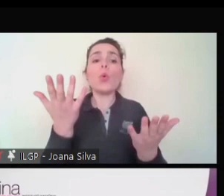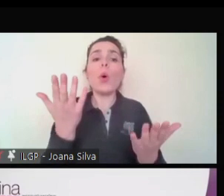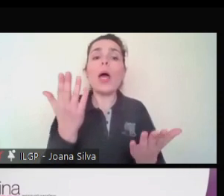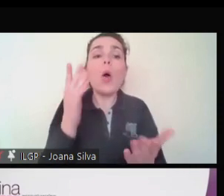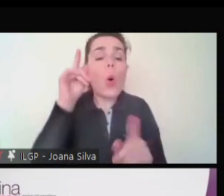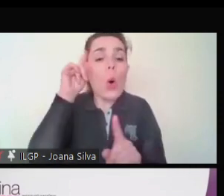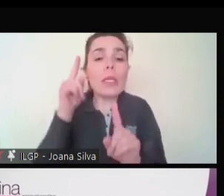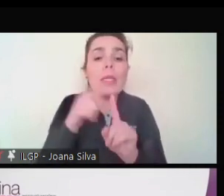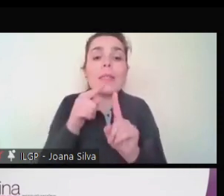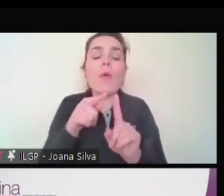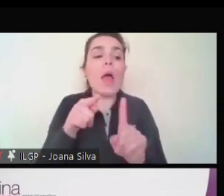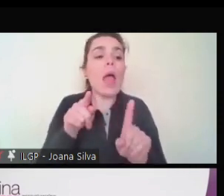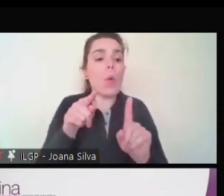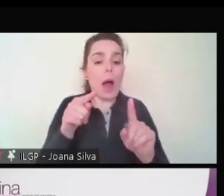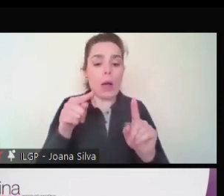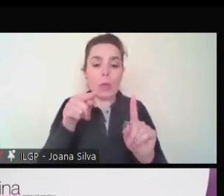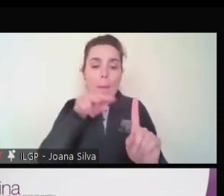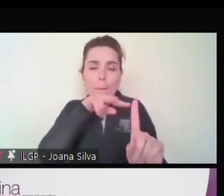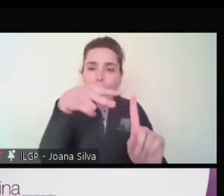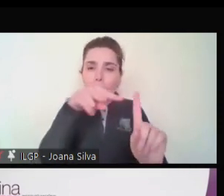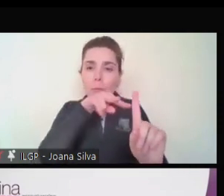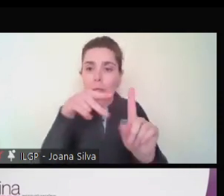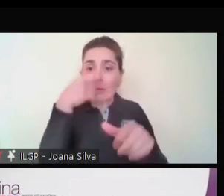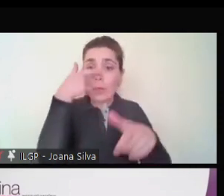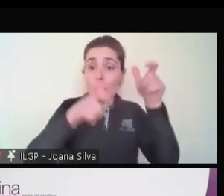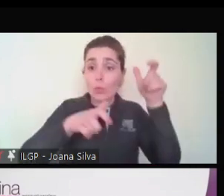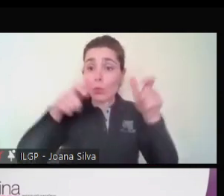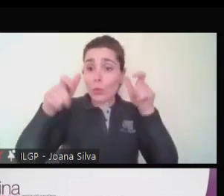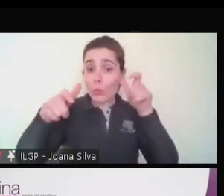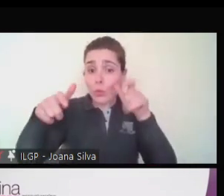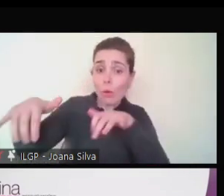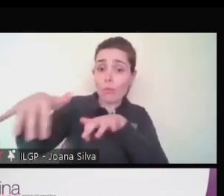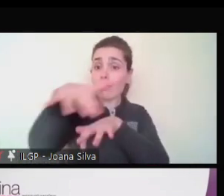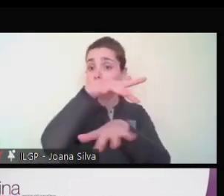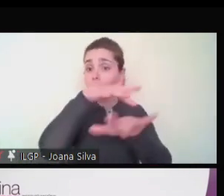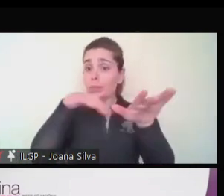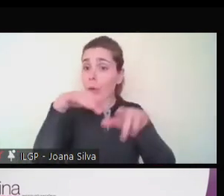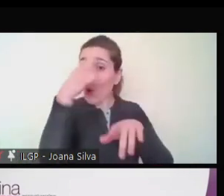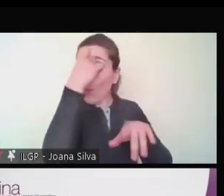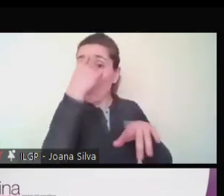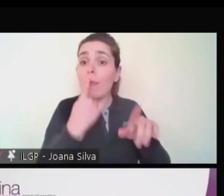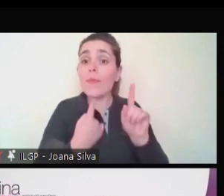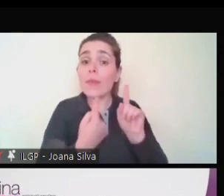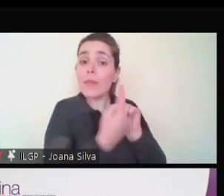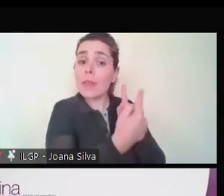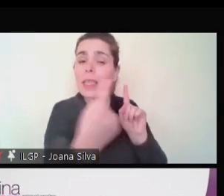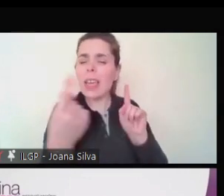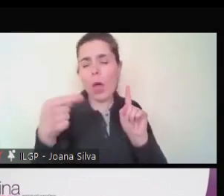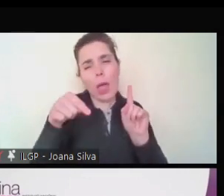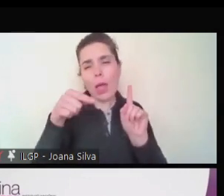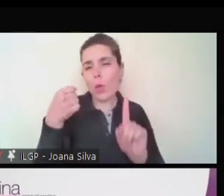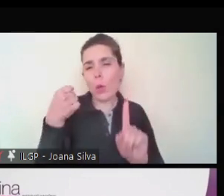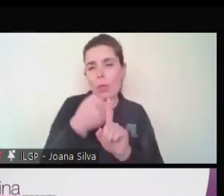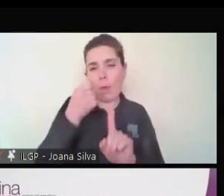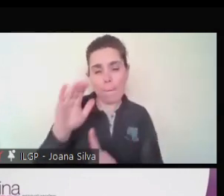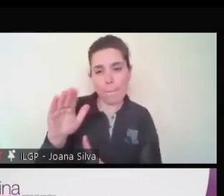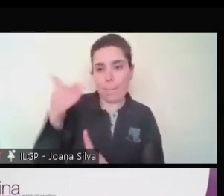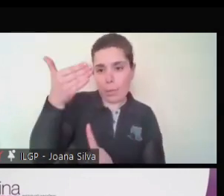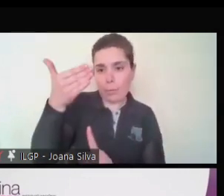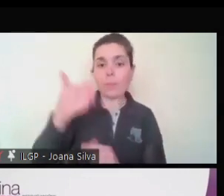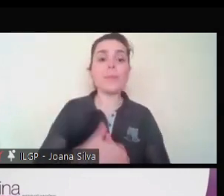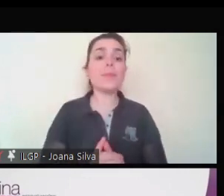na ótica, na perspectiva do cidadão ao centro. Isso é um dos desígnios principais. E depois,